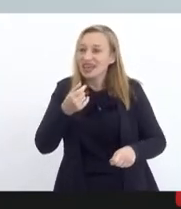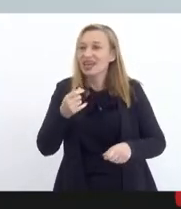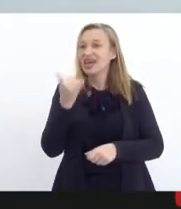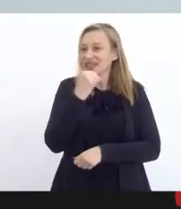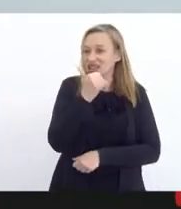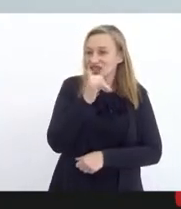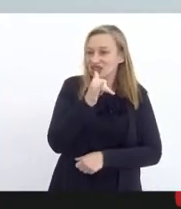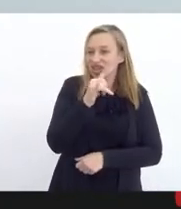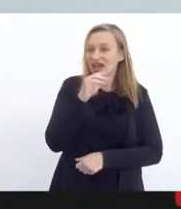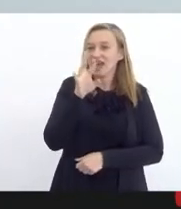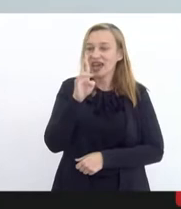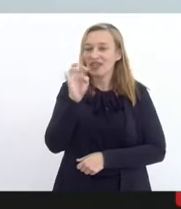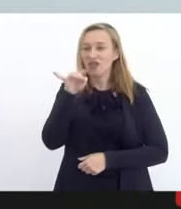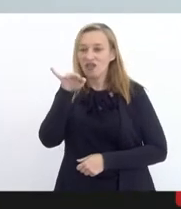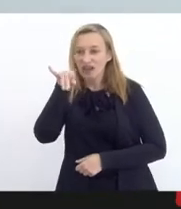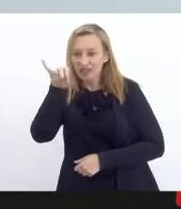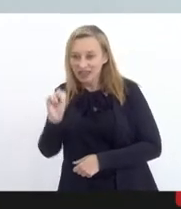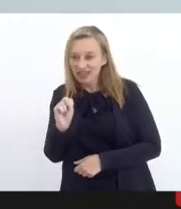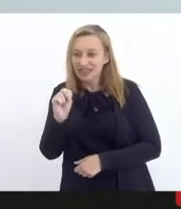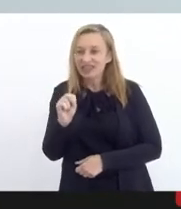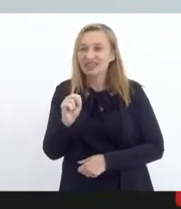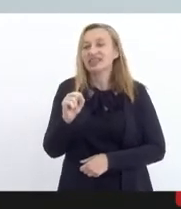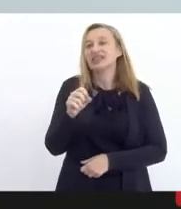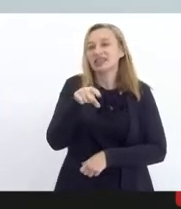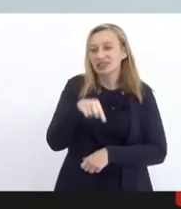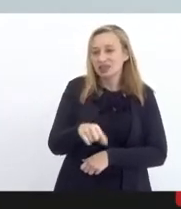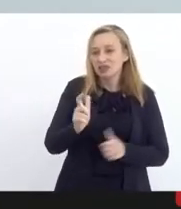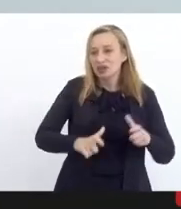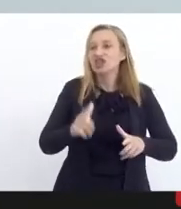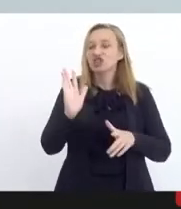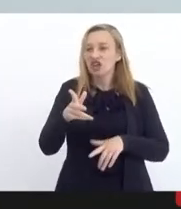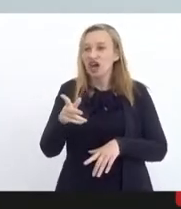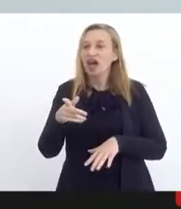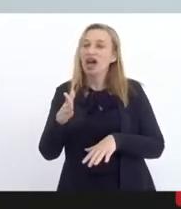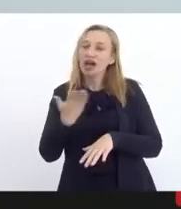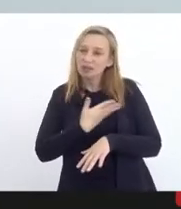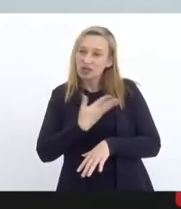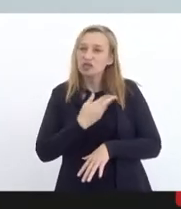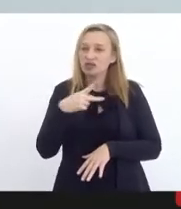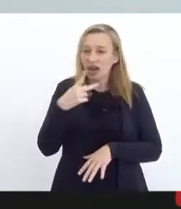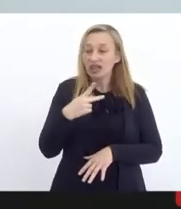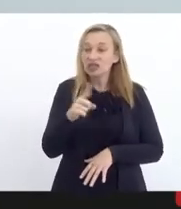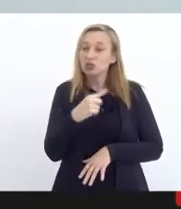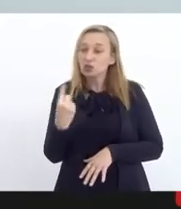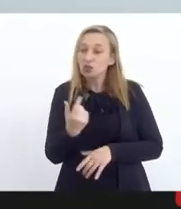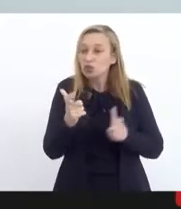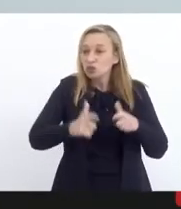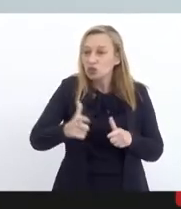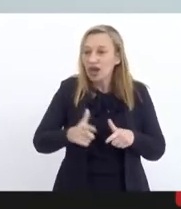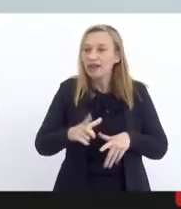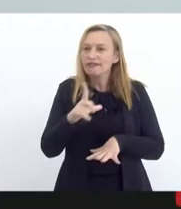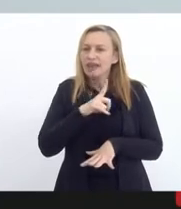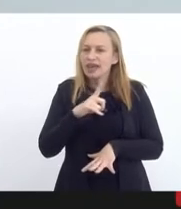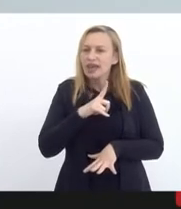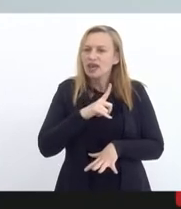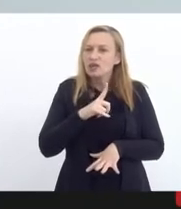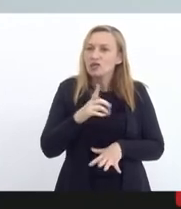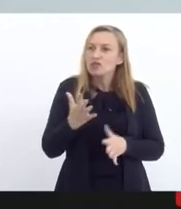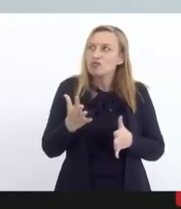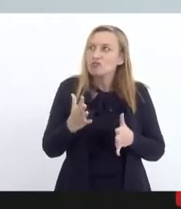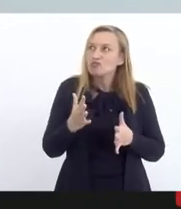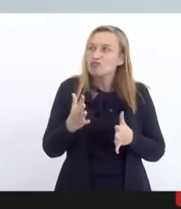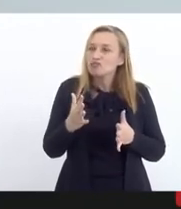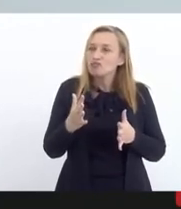região. Isso já foi tratado pelos colegas anteriormente, mas a nossa região ela tem uma vocação,